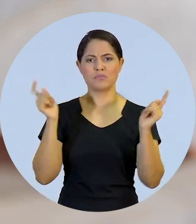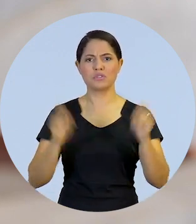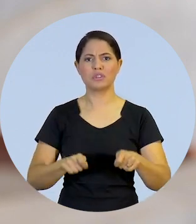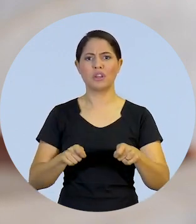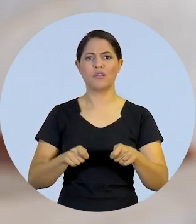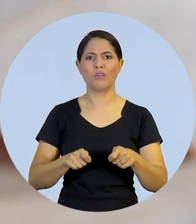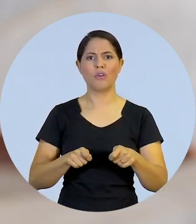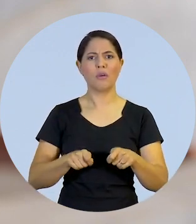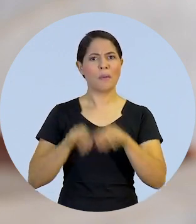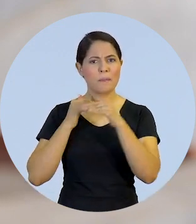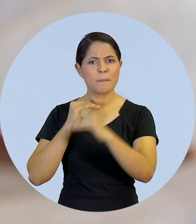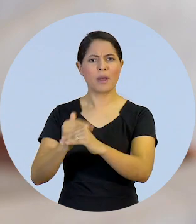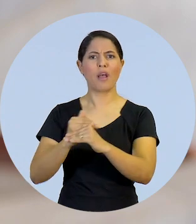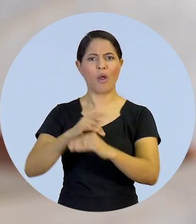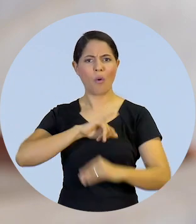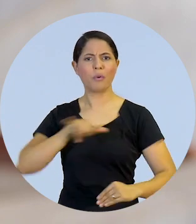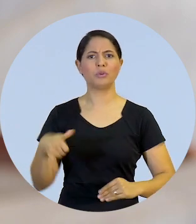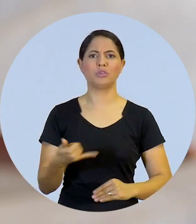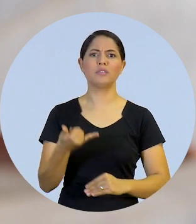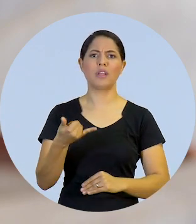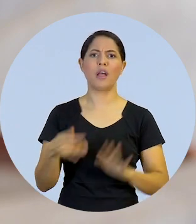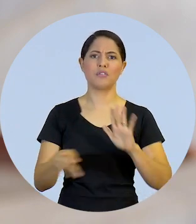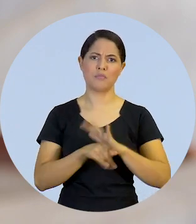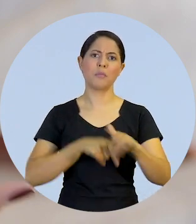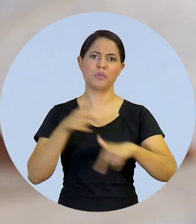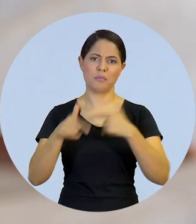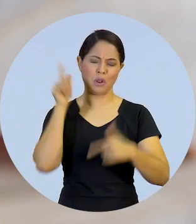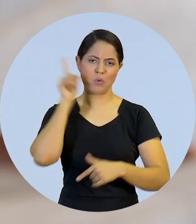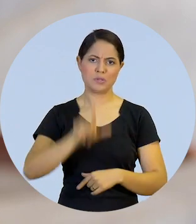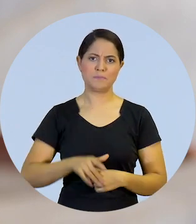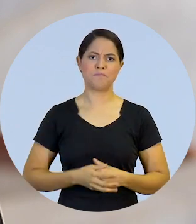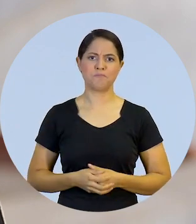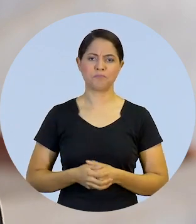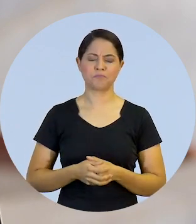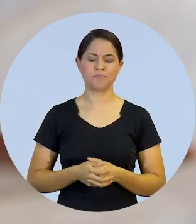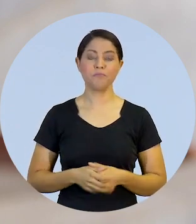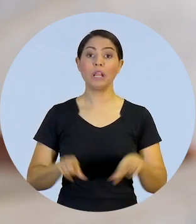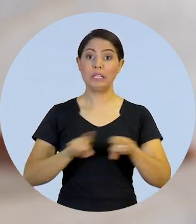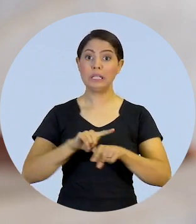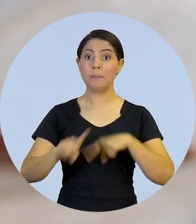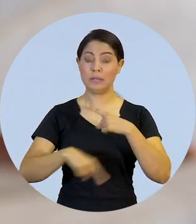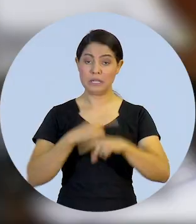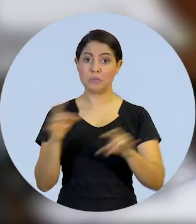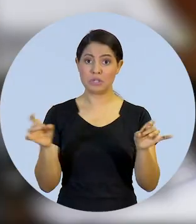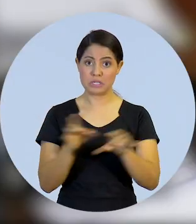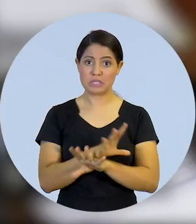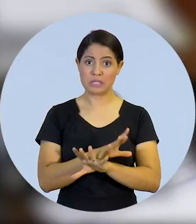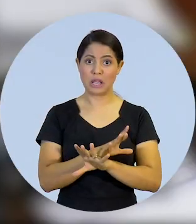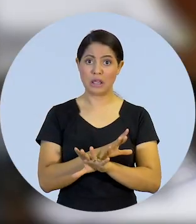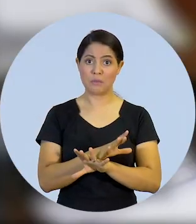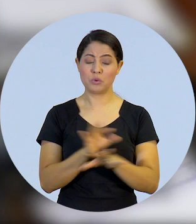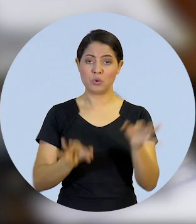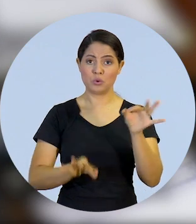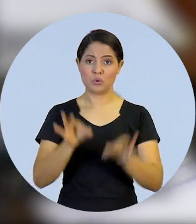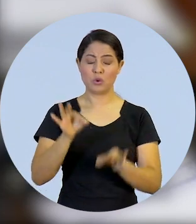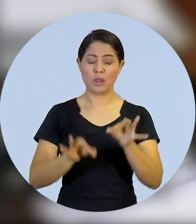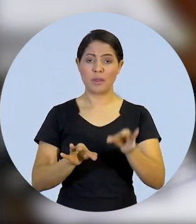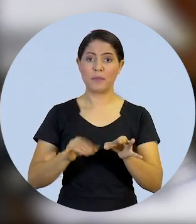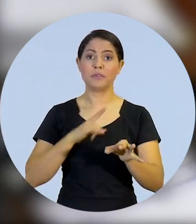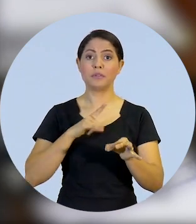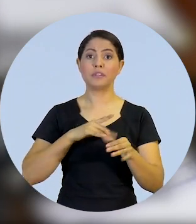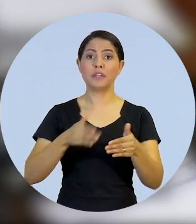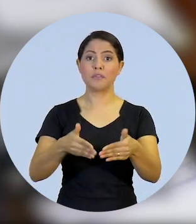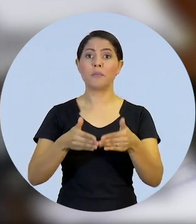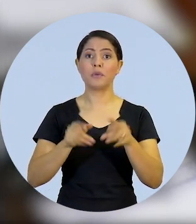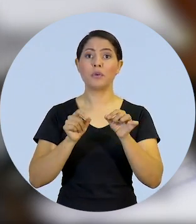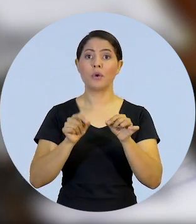equilíbrio nessa relação, para que homens e mulheres possam ter as mesmas oportunidades dentro do mercado de trabalho. O fim do julgamento foi